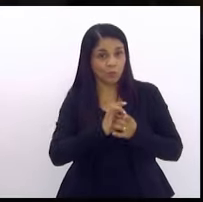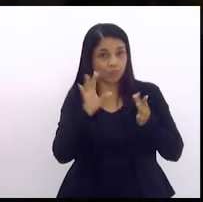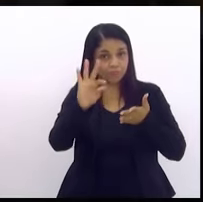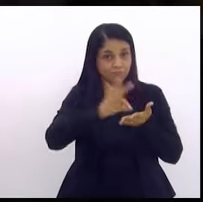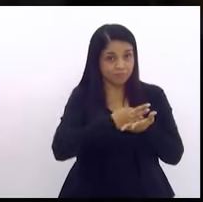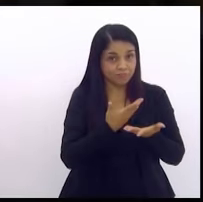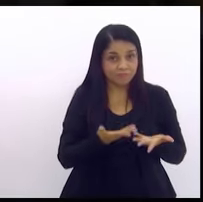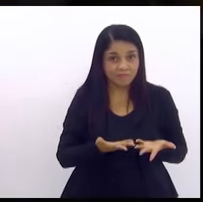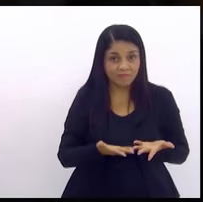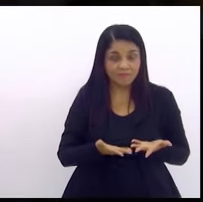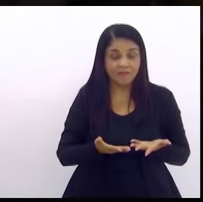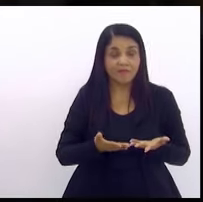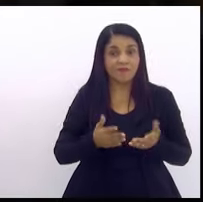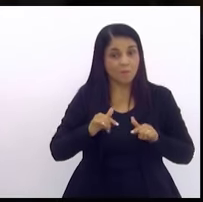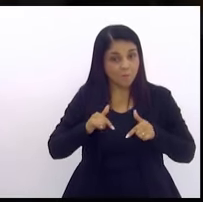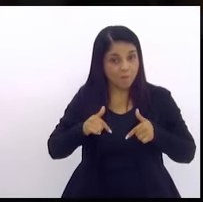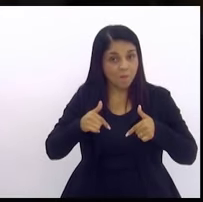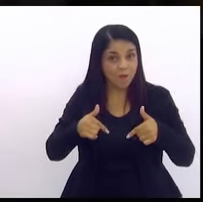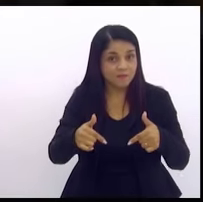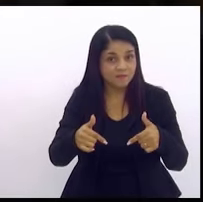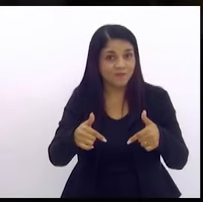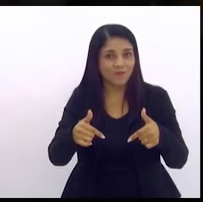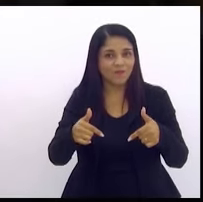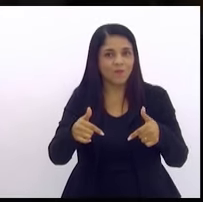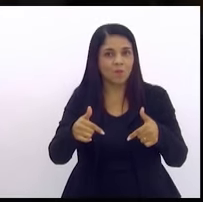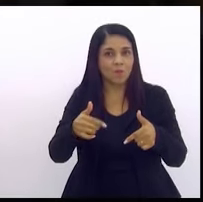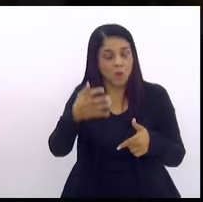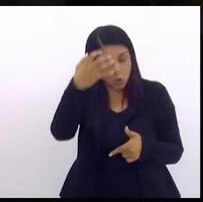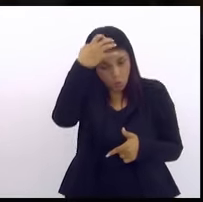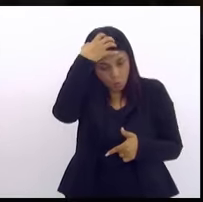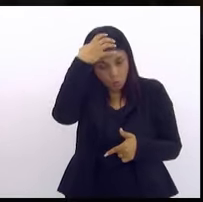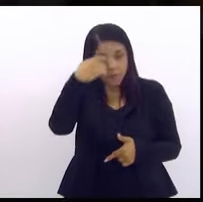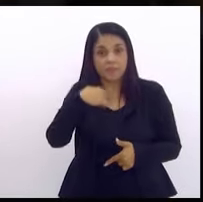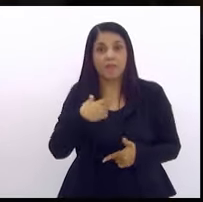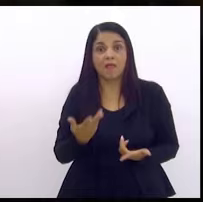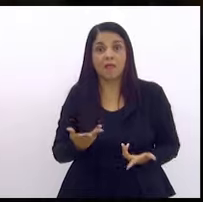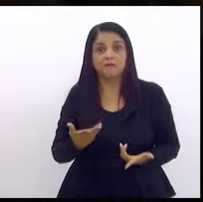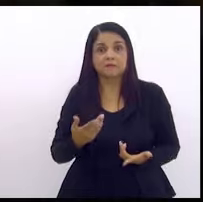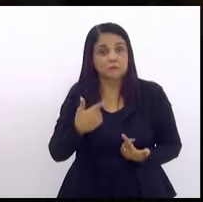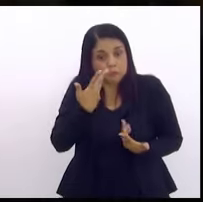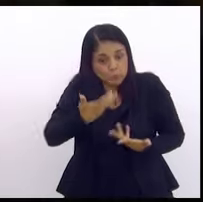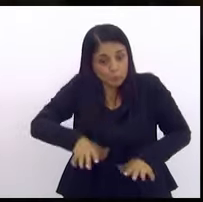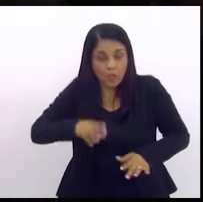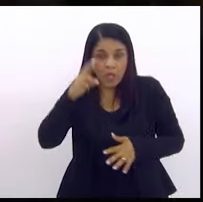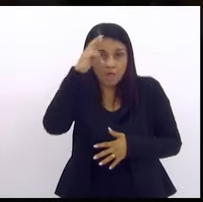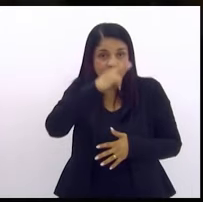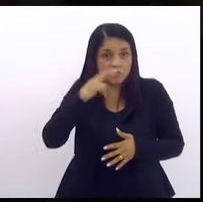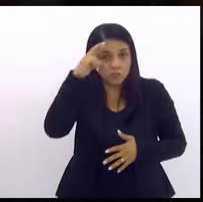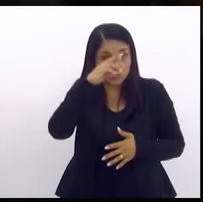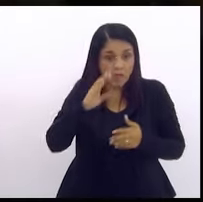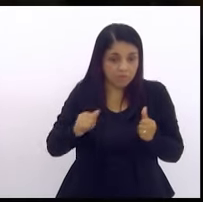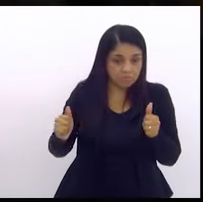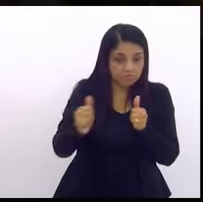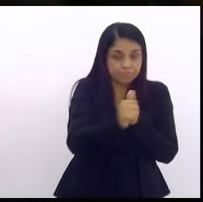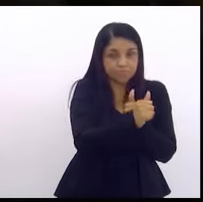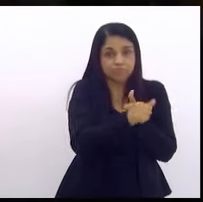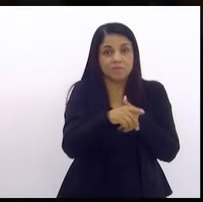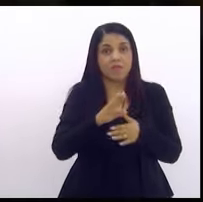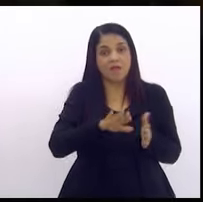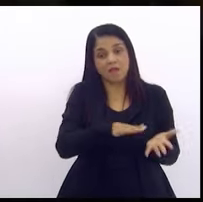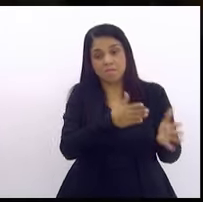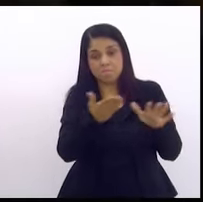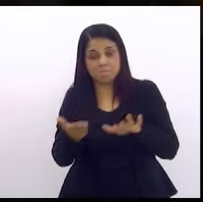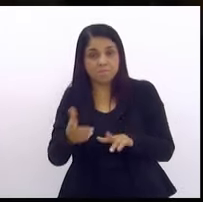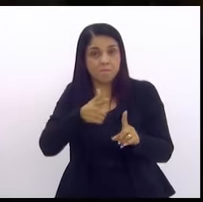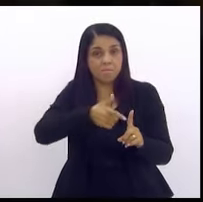uma ação em que é quase autoculpabilidade, porque se ele não quer investigar como prioridade assassinatos de